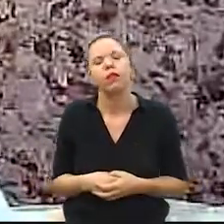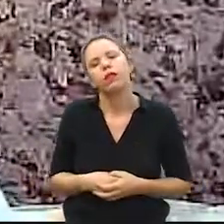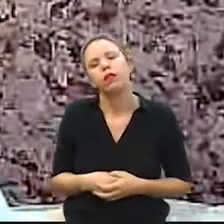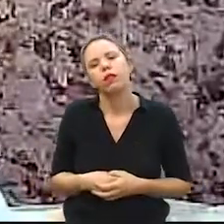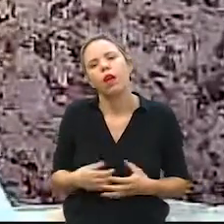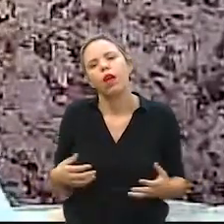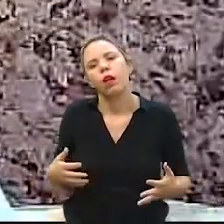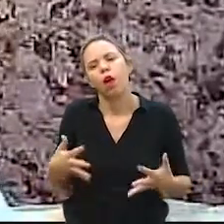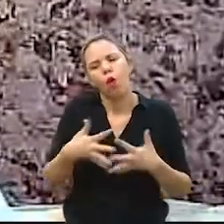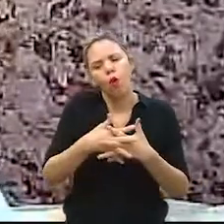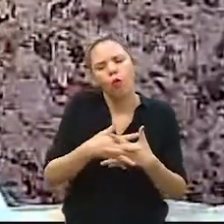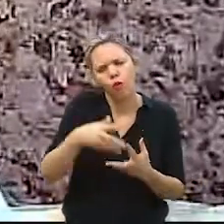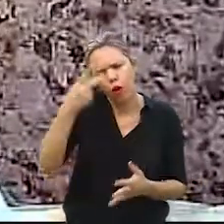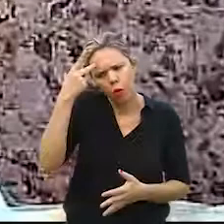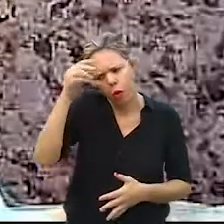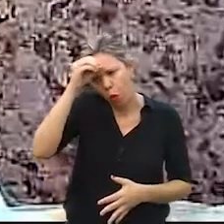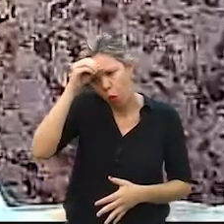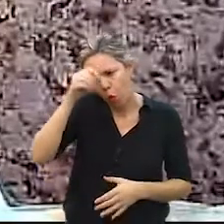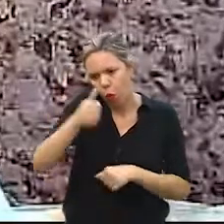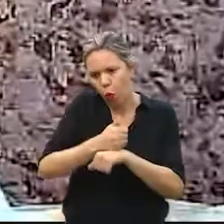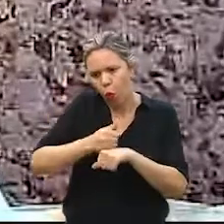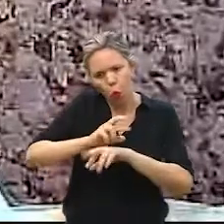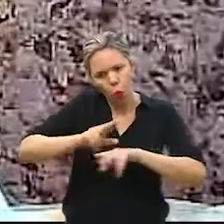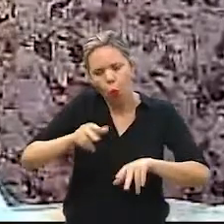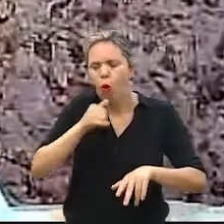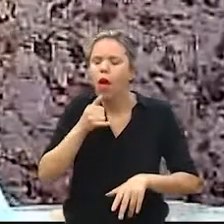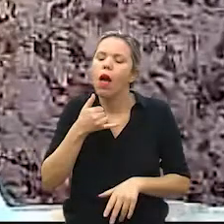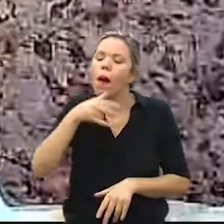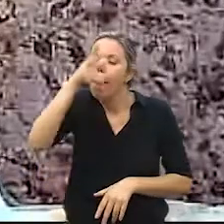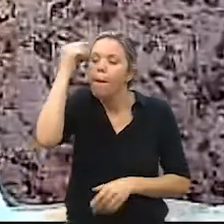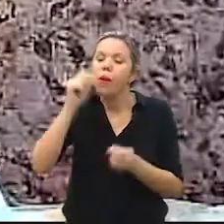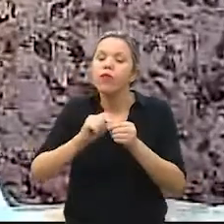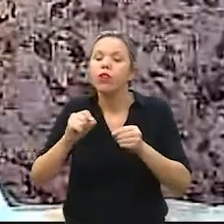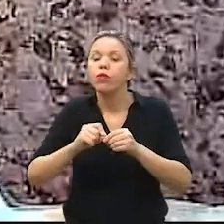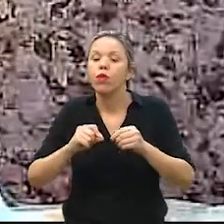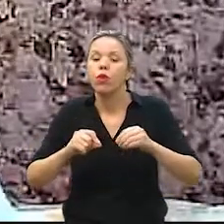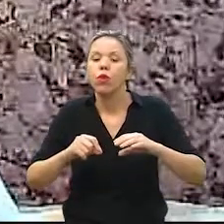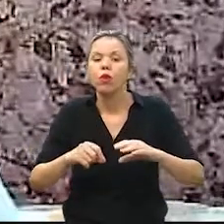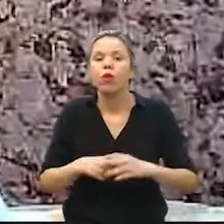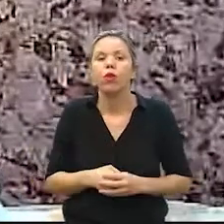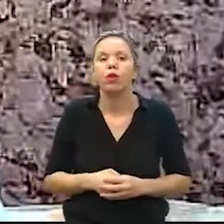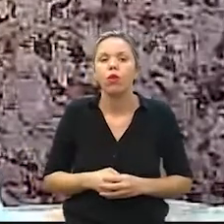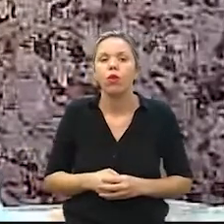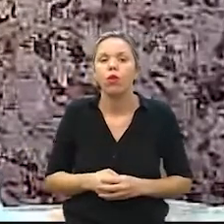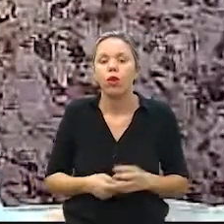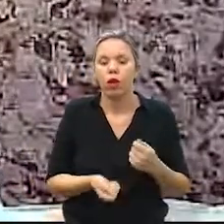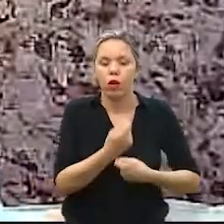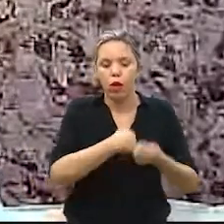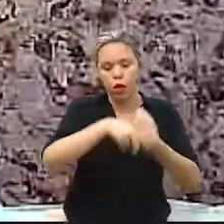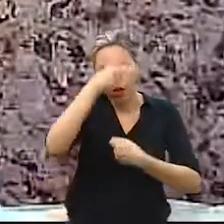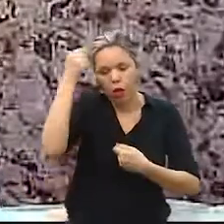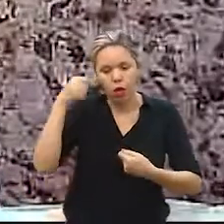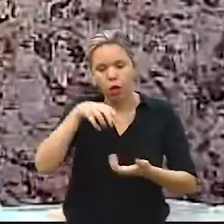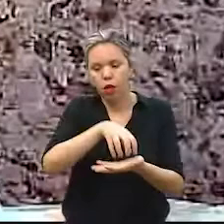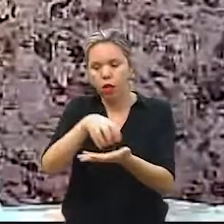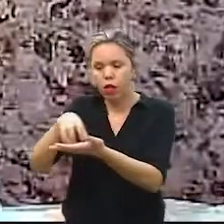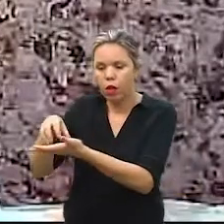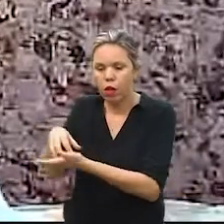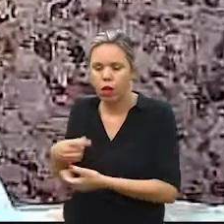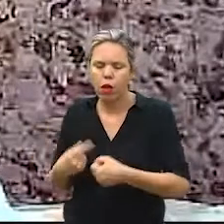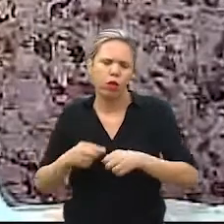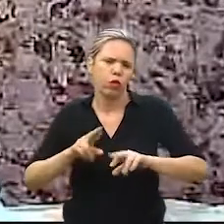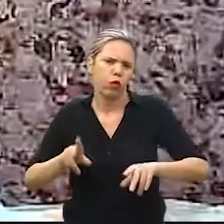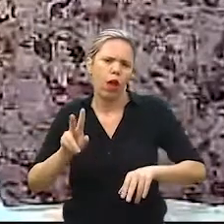confuso para quem não é do ramo, o que é prefeitura, o que é administração pública municipal, mas não